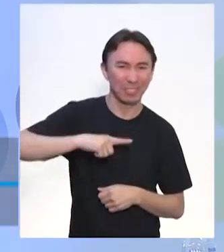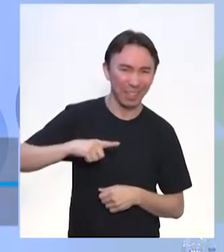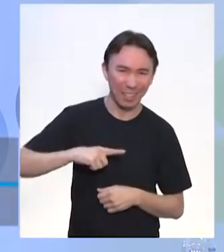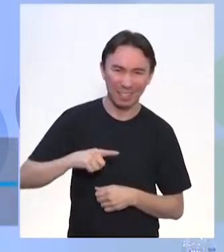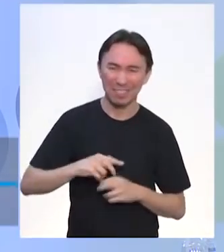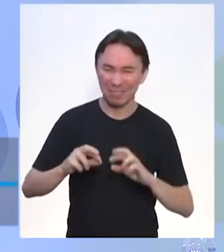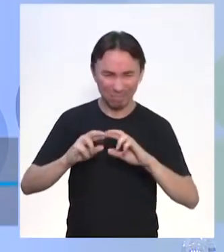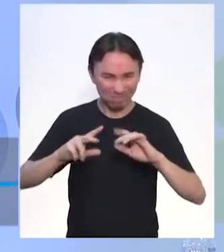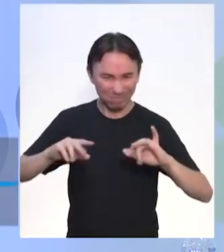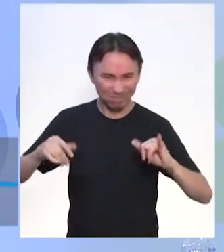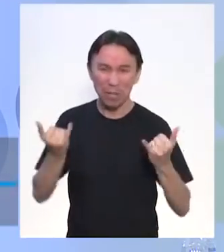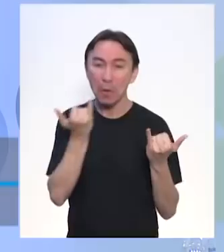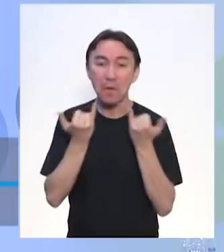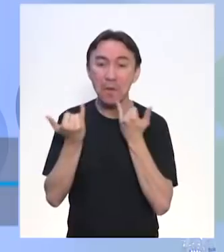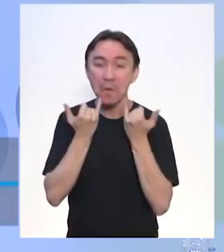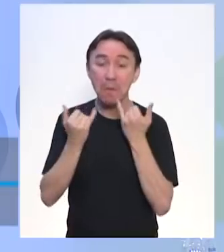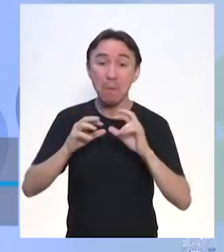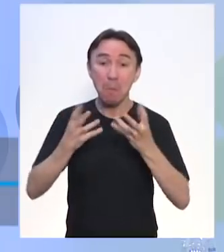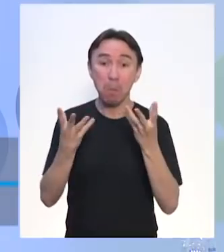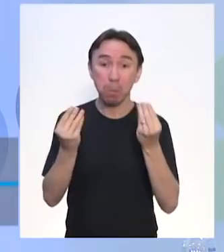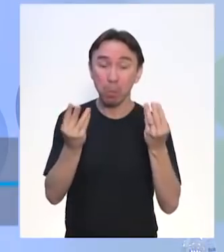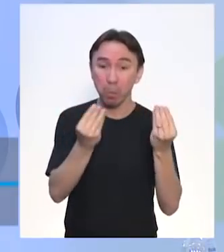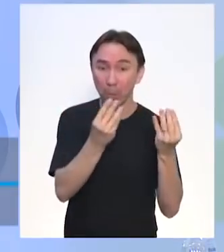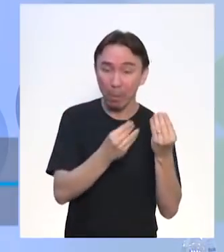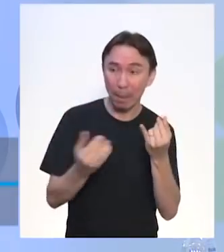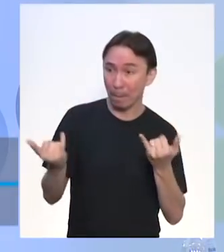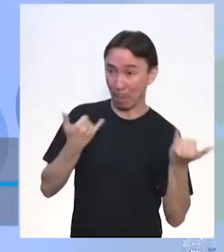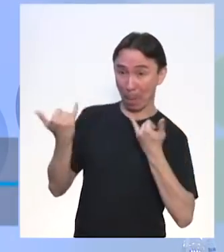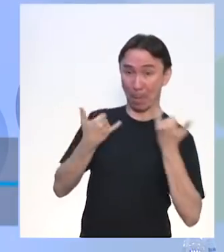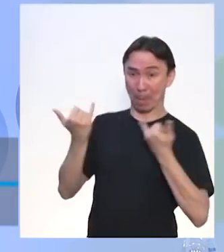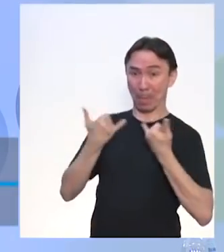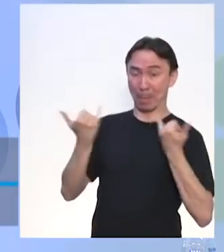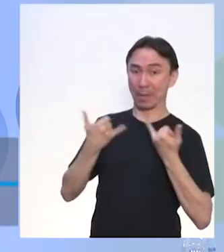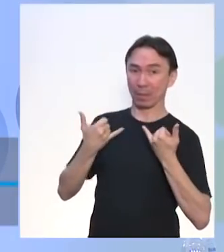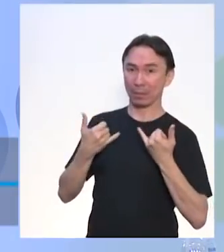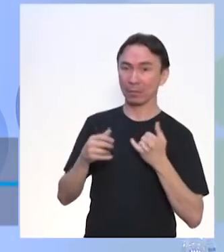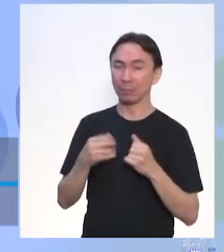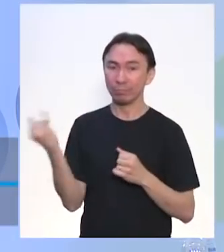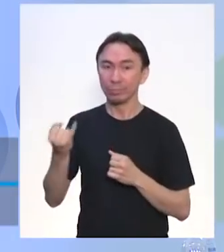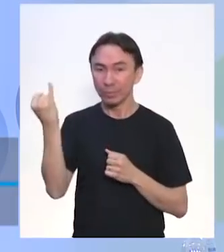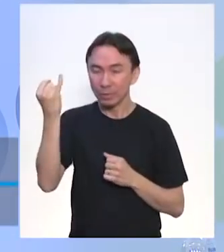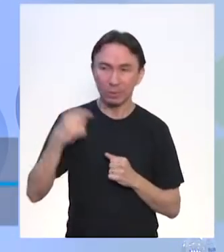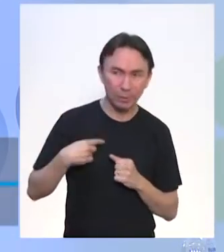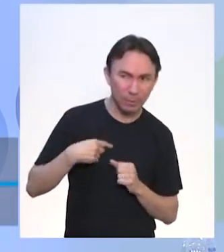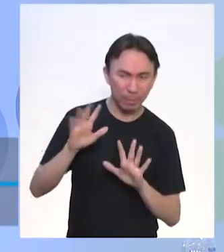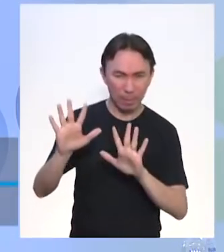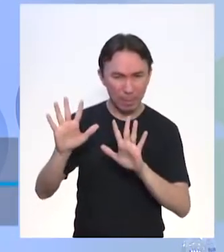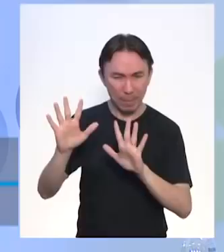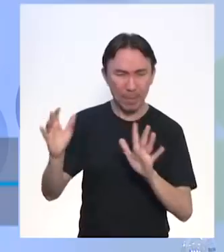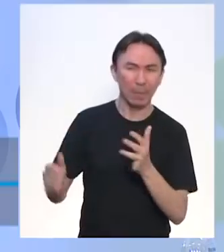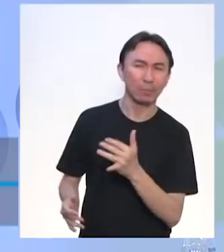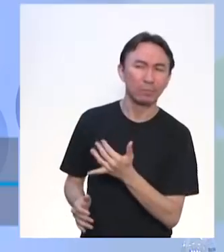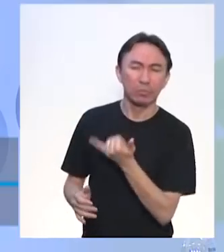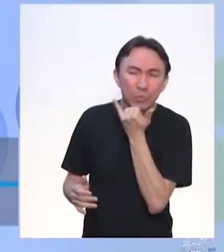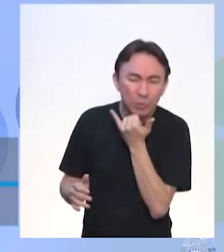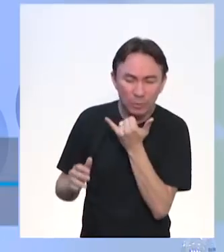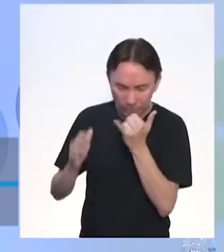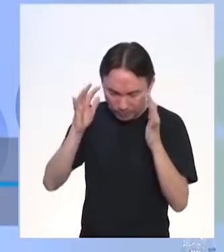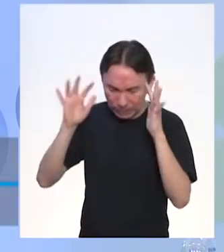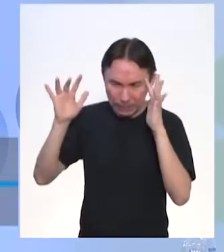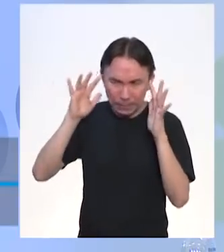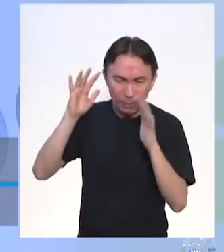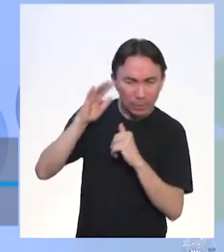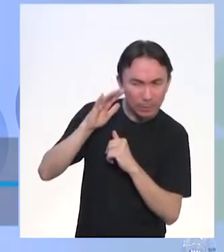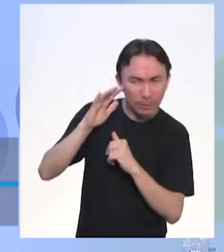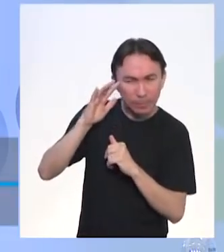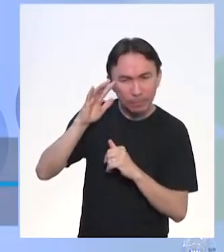informações por todos os lados, né? Então é sempre bom que a gente possa também ter um pouco um filtro, né, do discernimento para pensar as coisas de